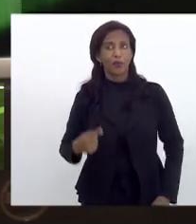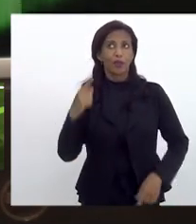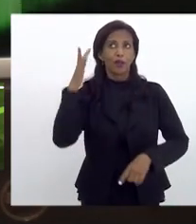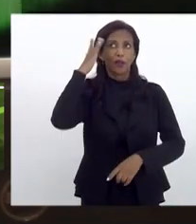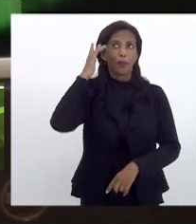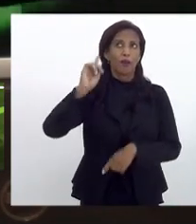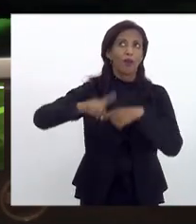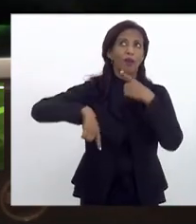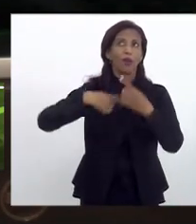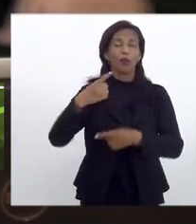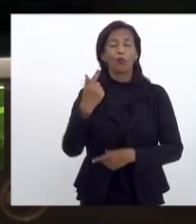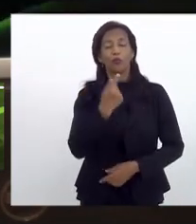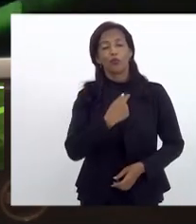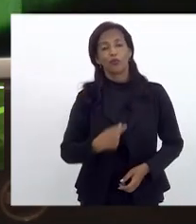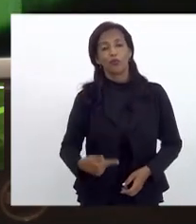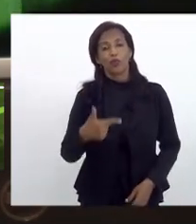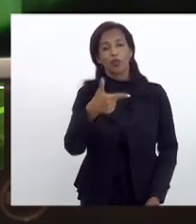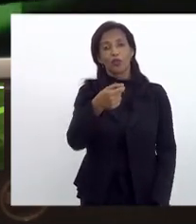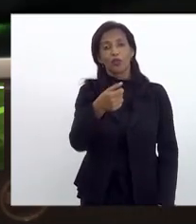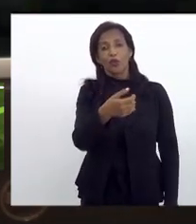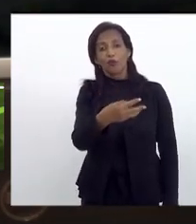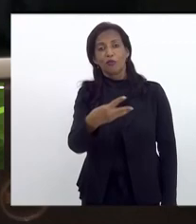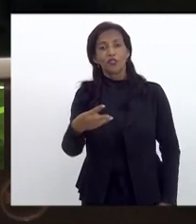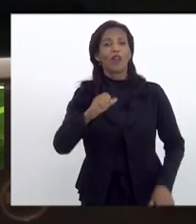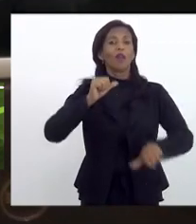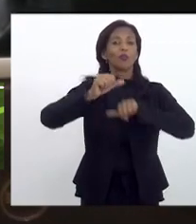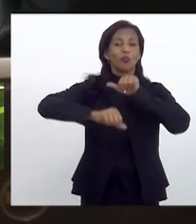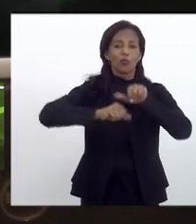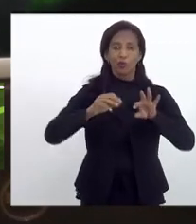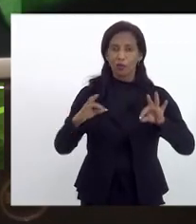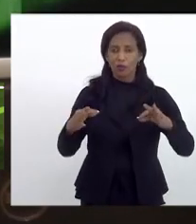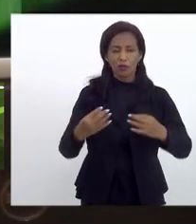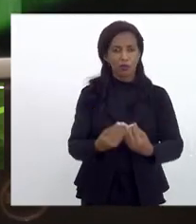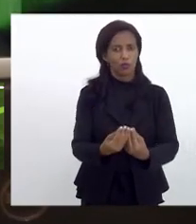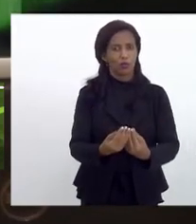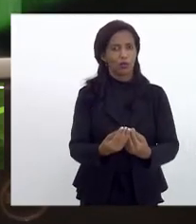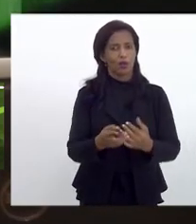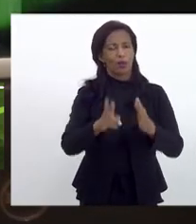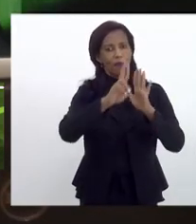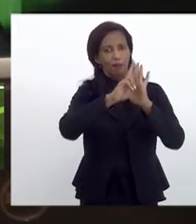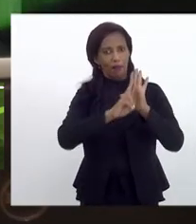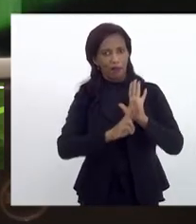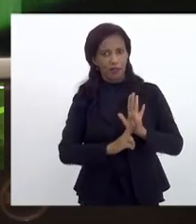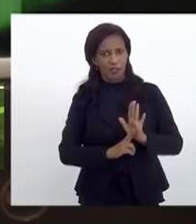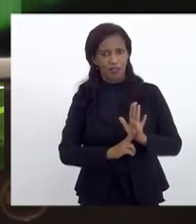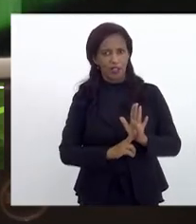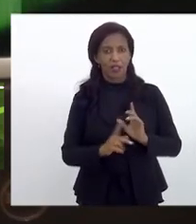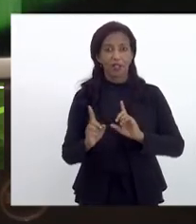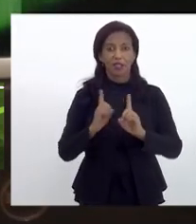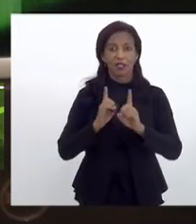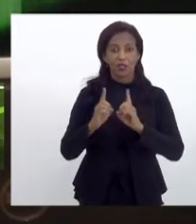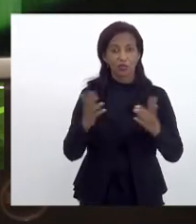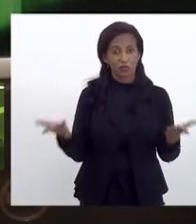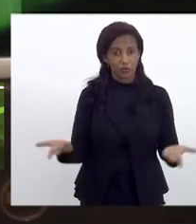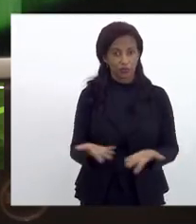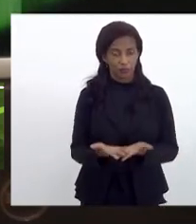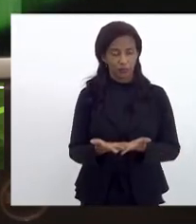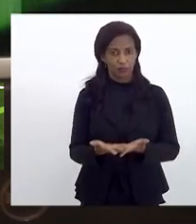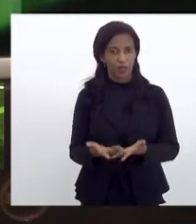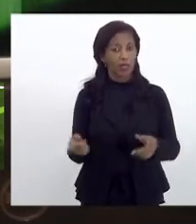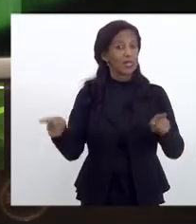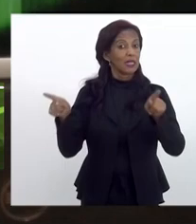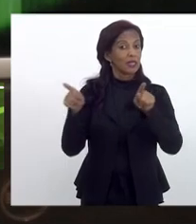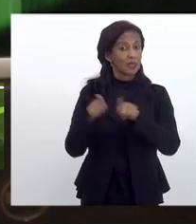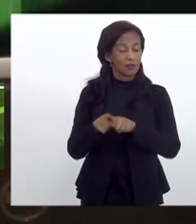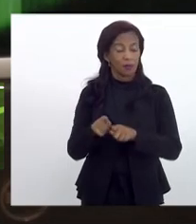governo 2023 Mudará Muda tudo Mas as regras gerais A tem que discutir agora E outra coisa Nós não